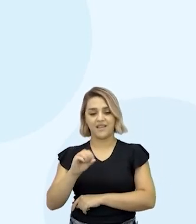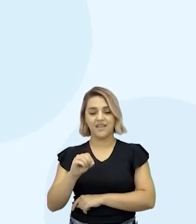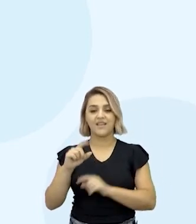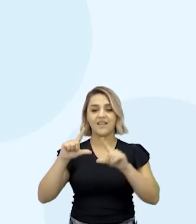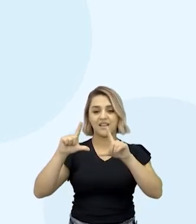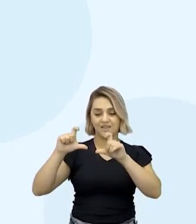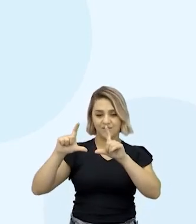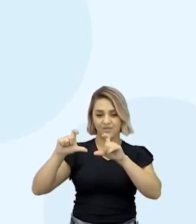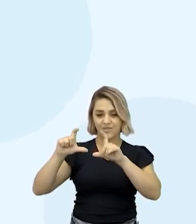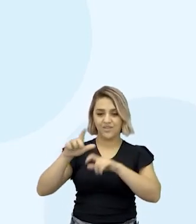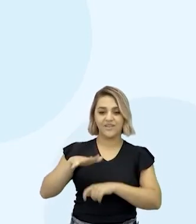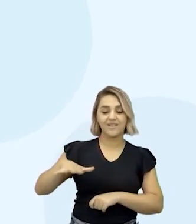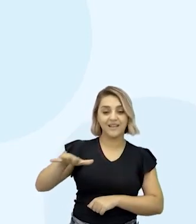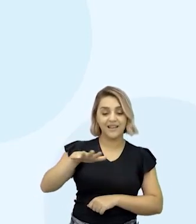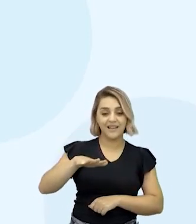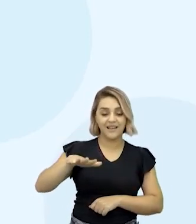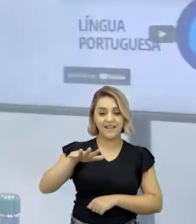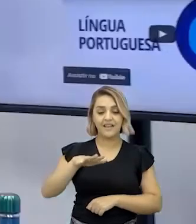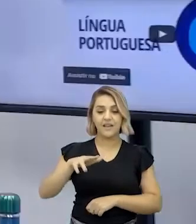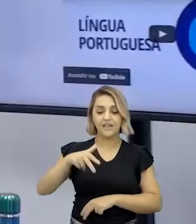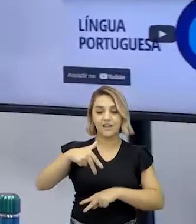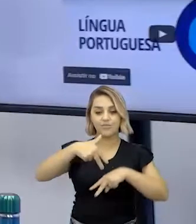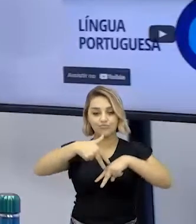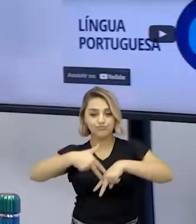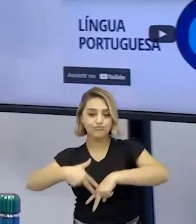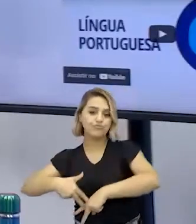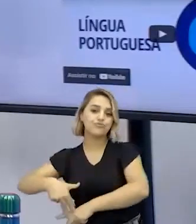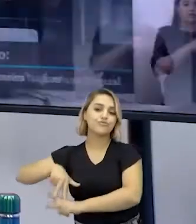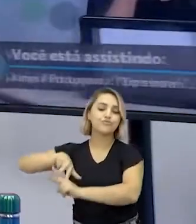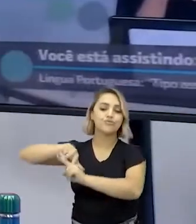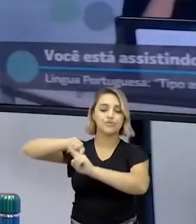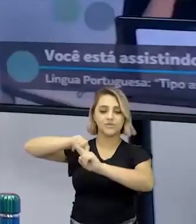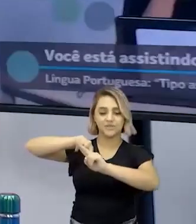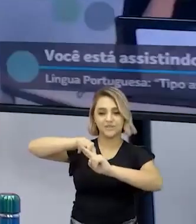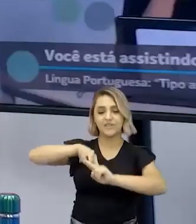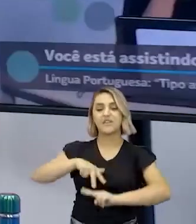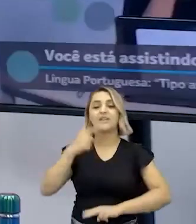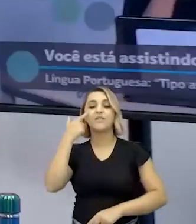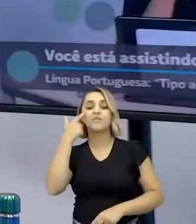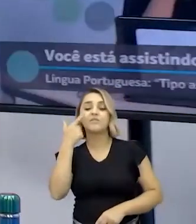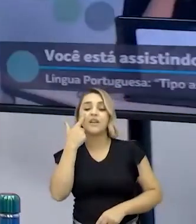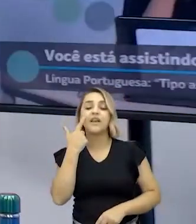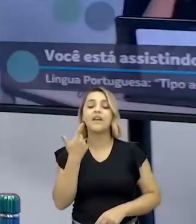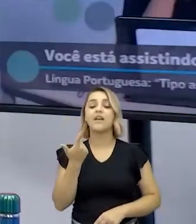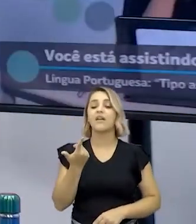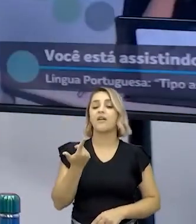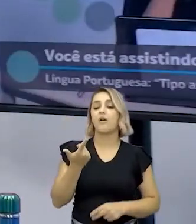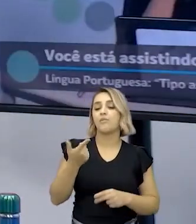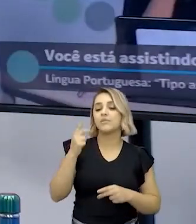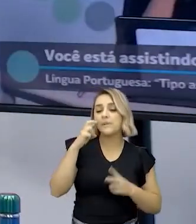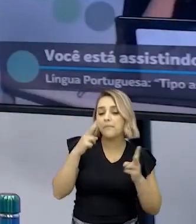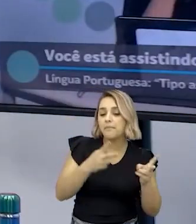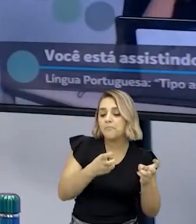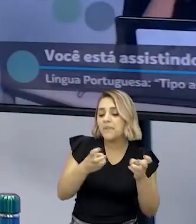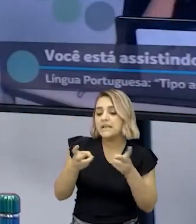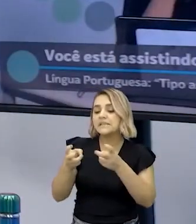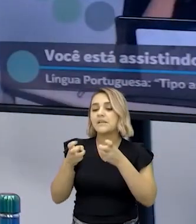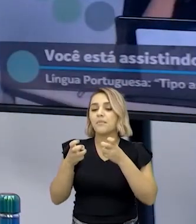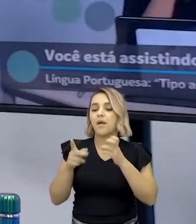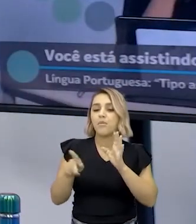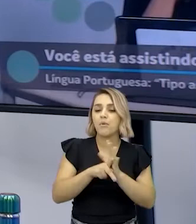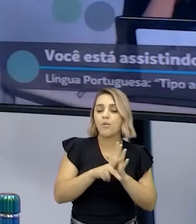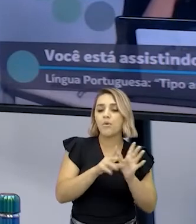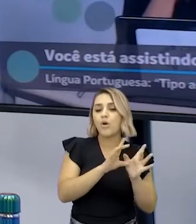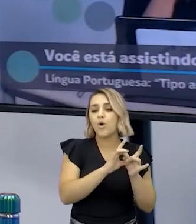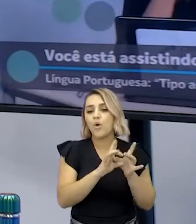surf, e eu quero que vocês observem aí o contexto, por que ele optou por fotografar nessa área,